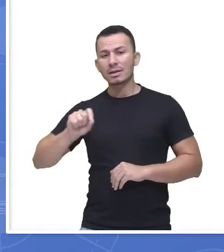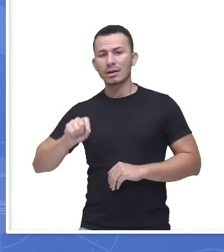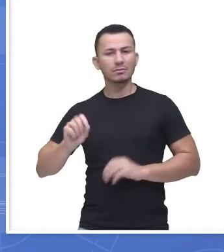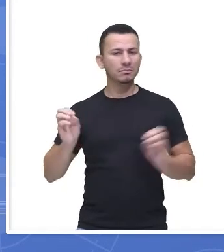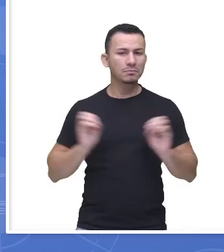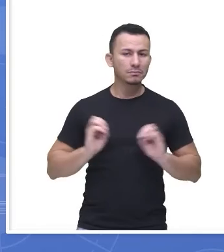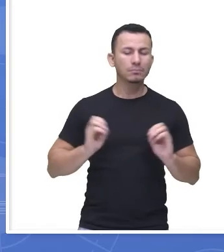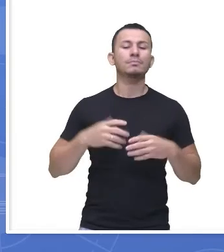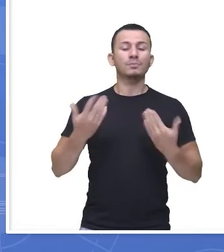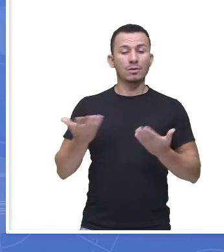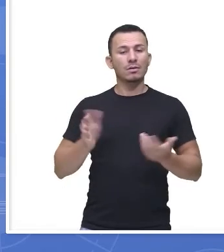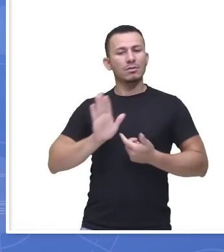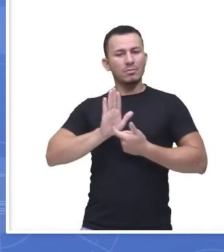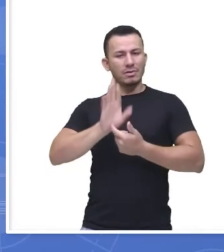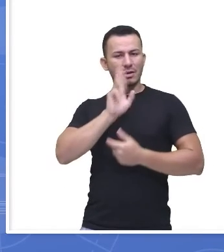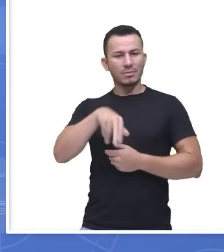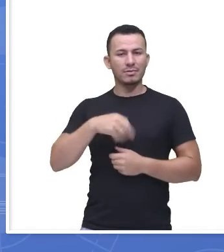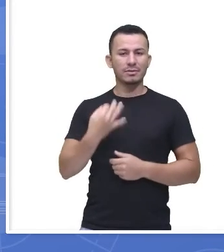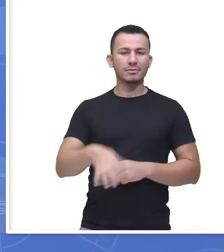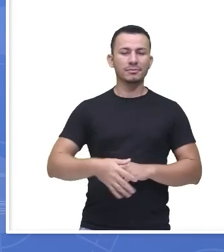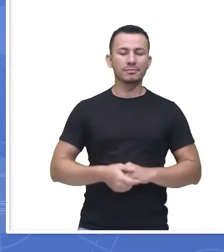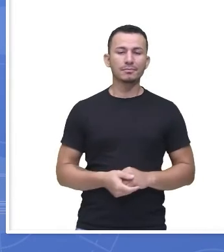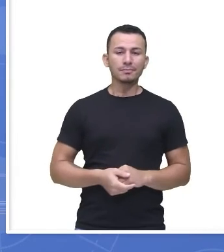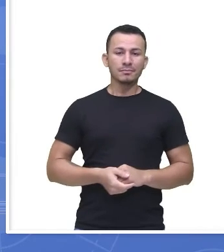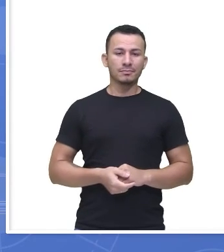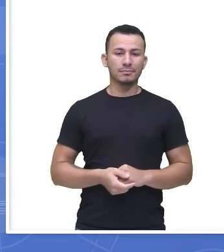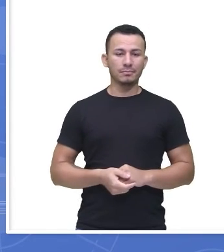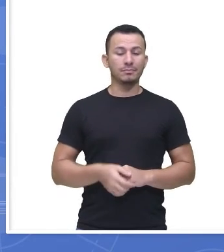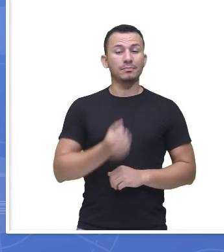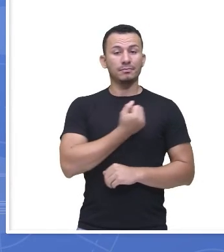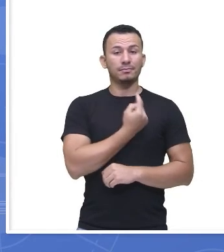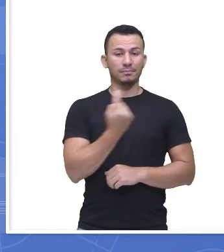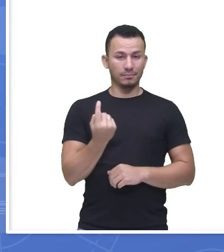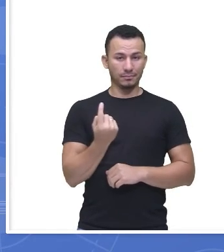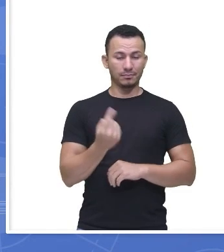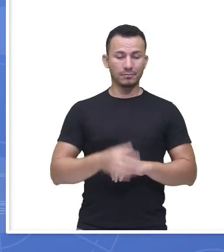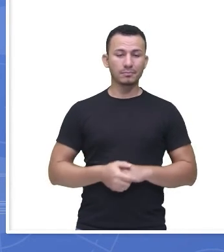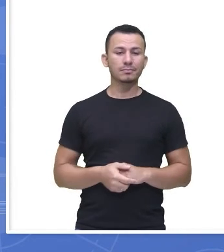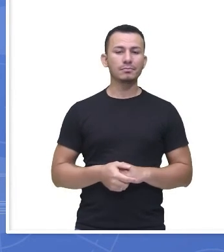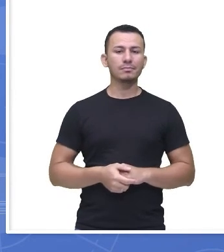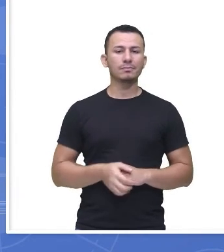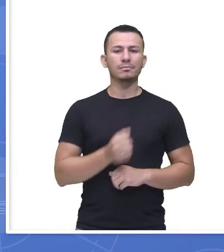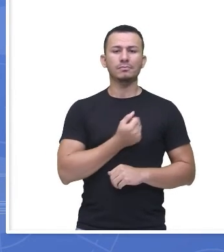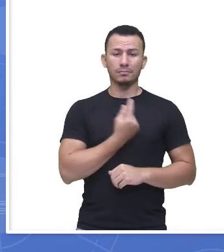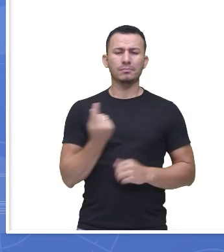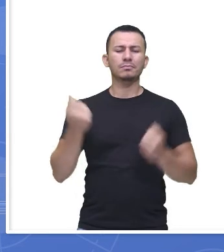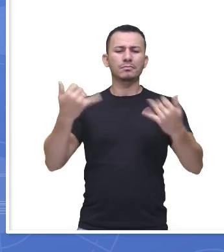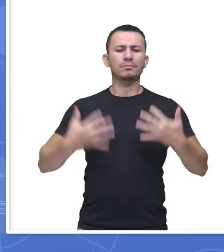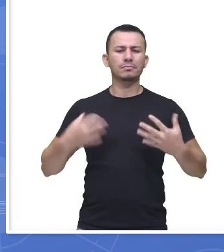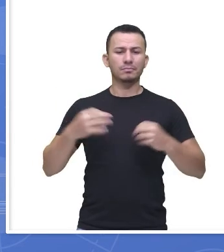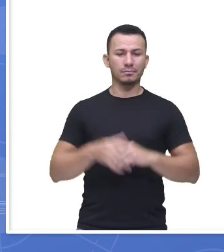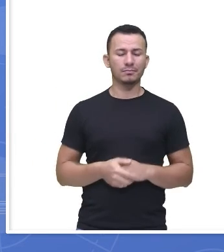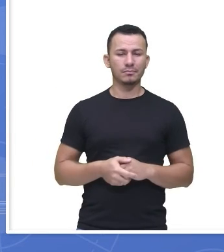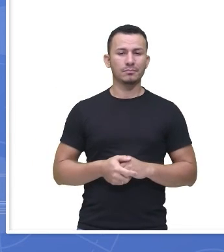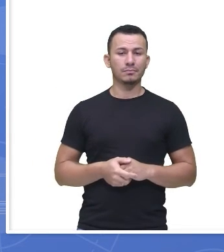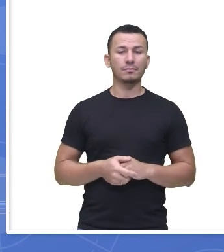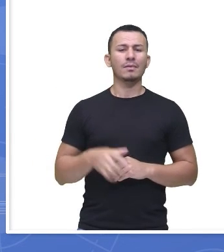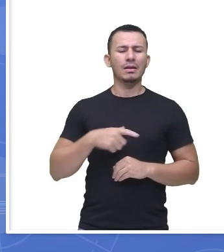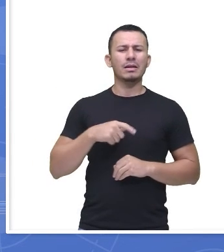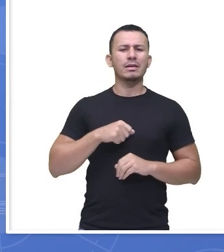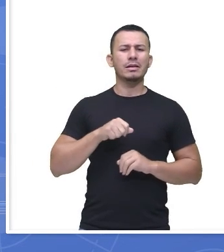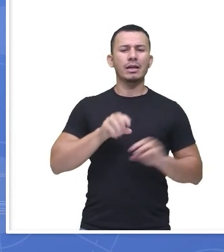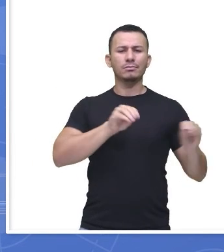vamos para a nossa correção, certo? Vamos lá para a questão. Diz assim, ó. O processo migratório teve